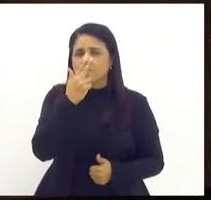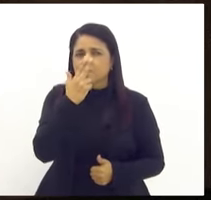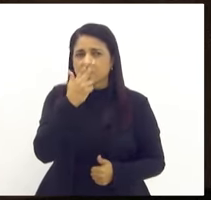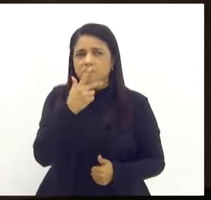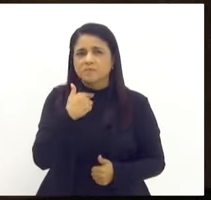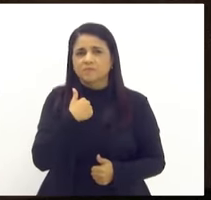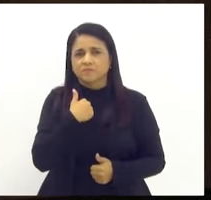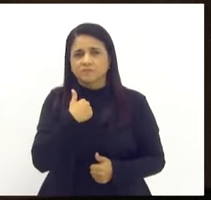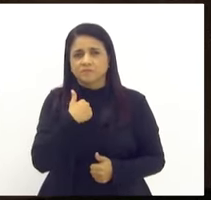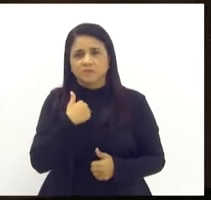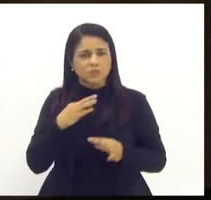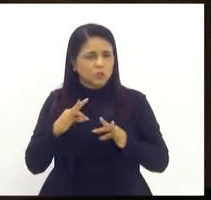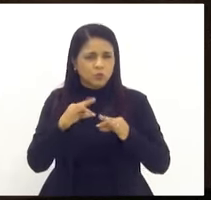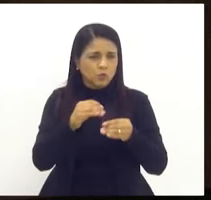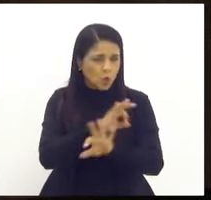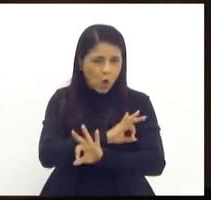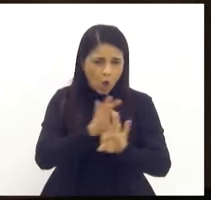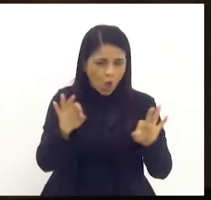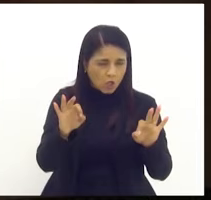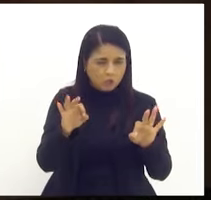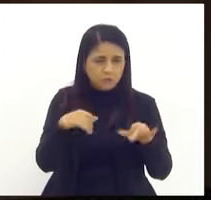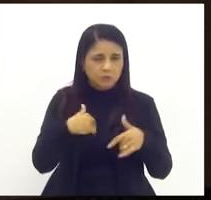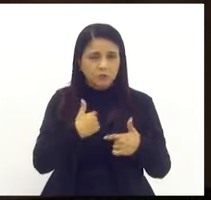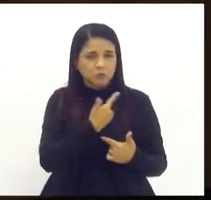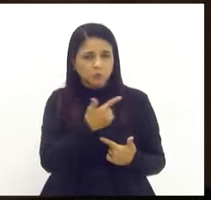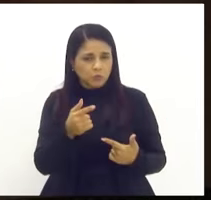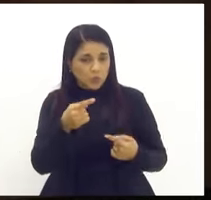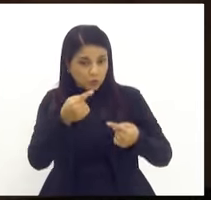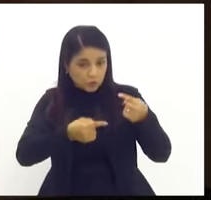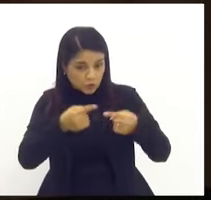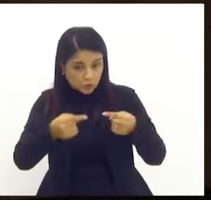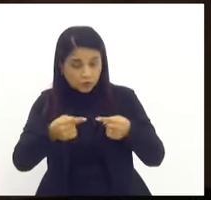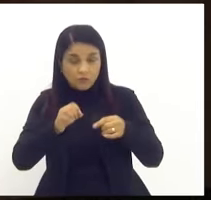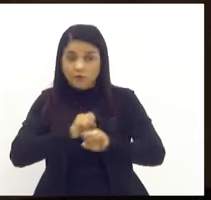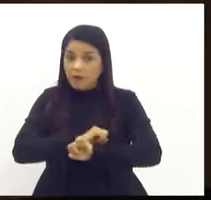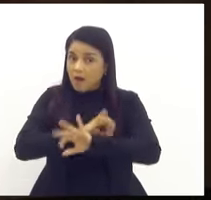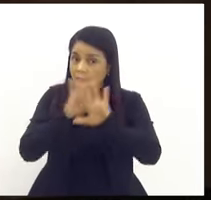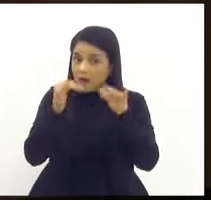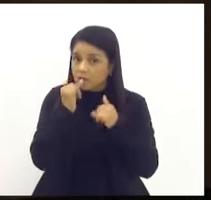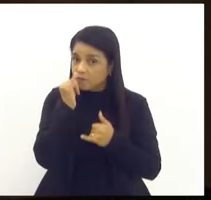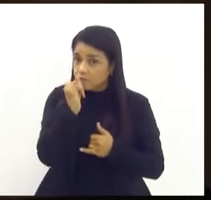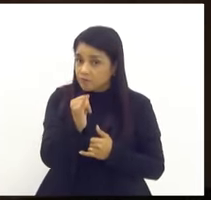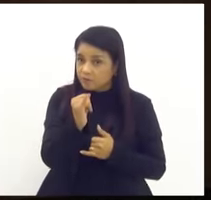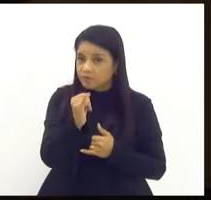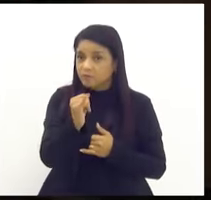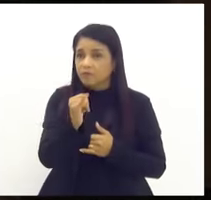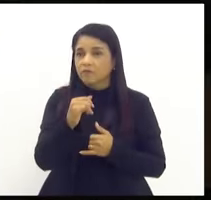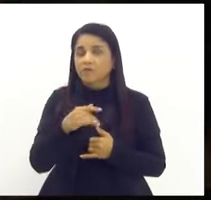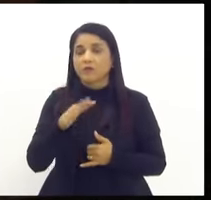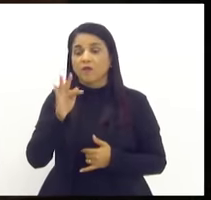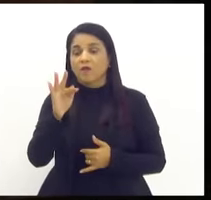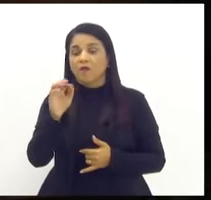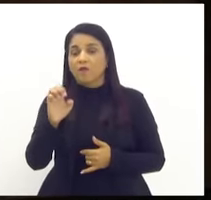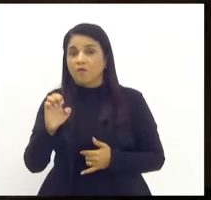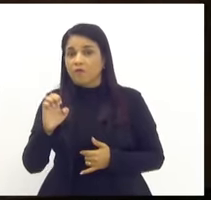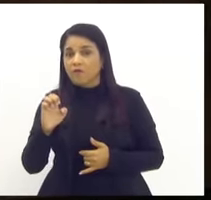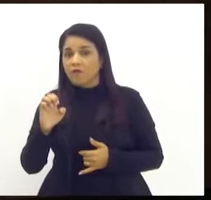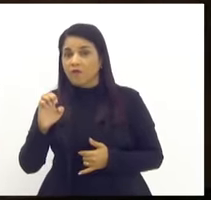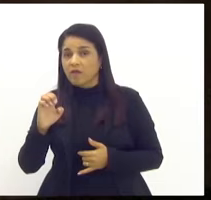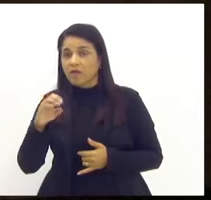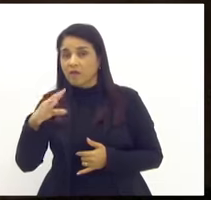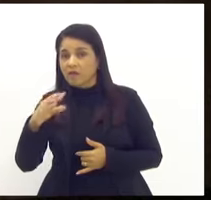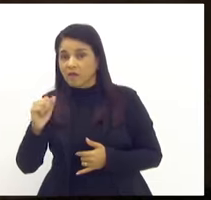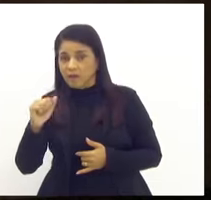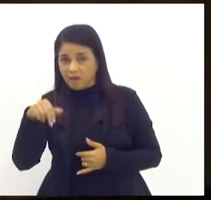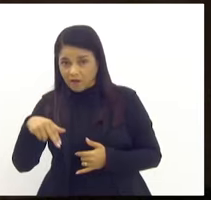que todo mundo acha isso ótimo que ninguém tem o que discutir então eu quero deixar muito claro o seguinte no caso do fecan Por Exemplo né que eu